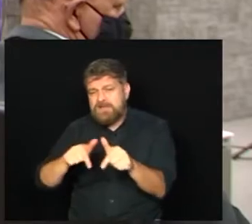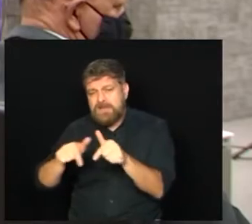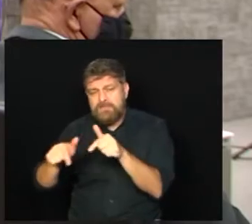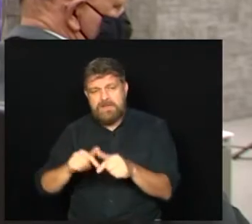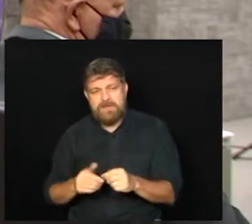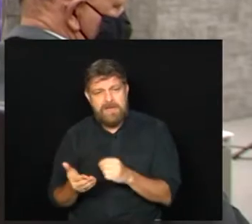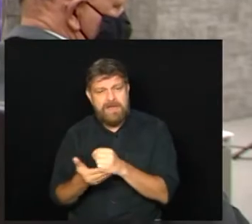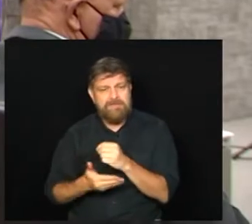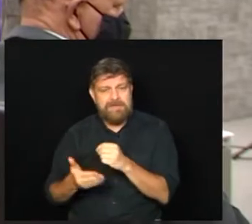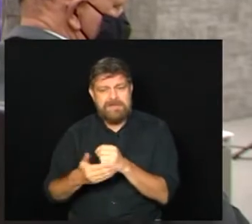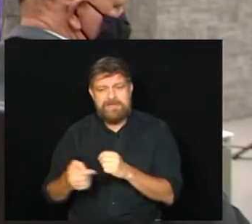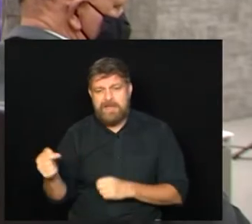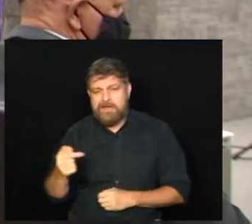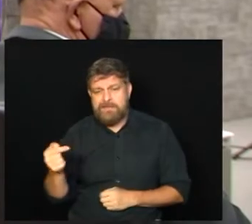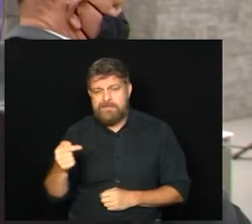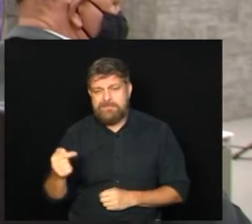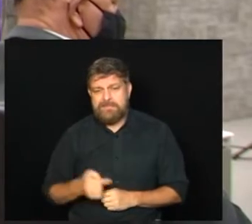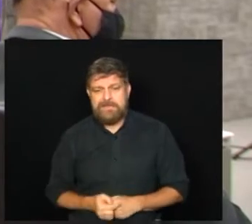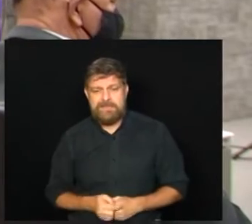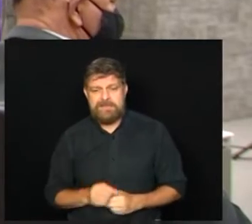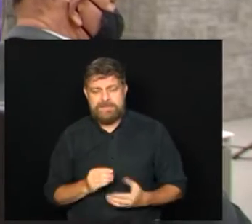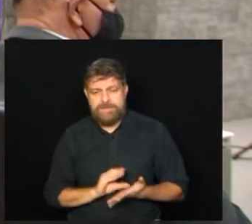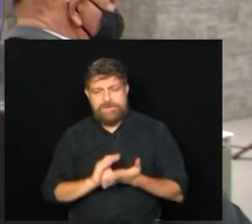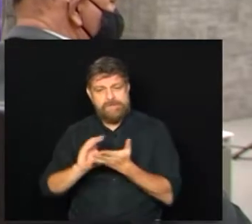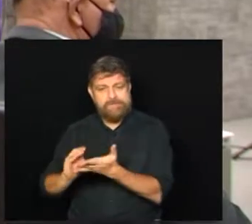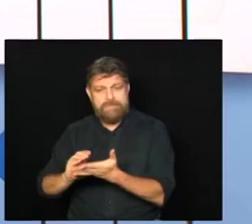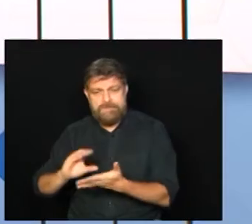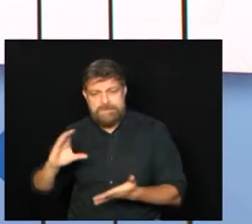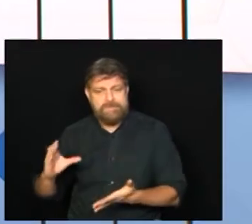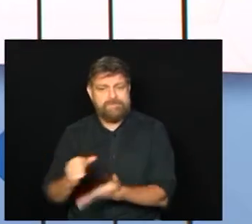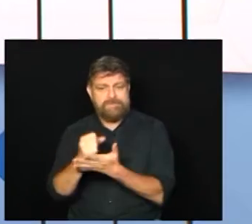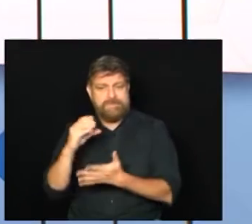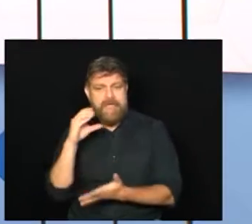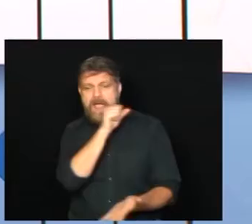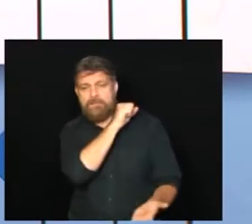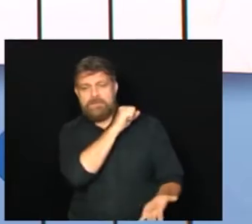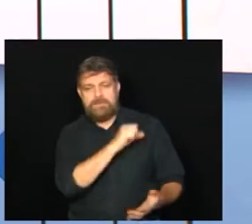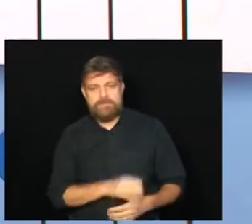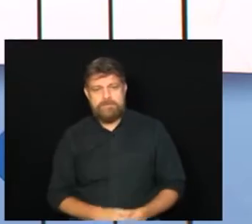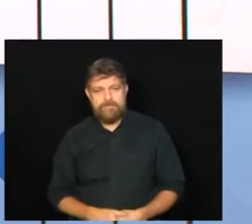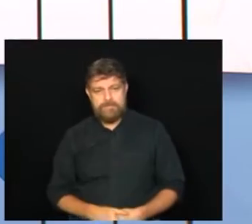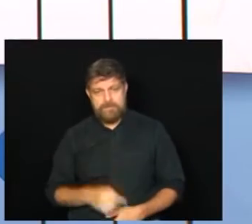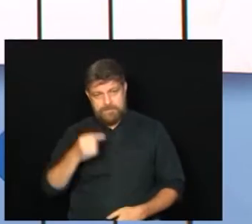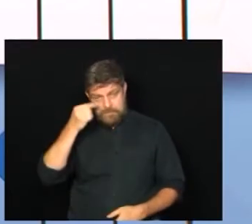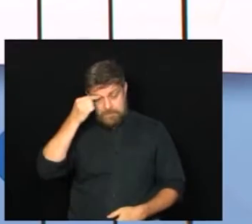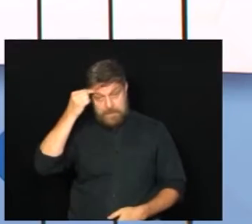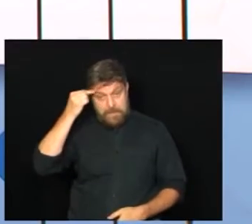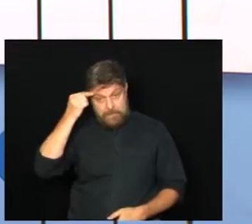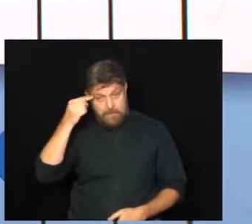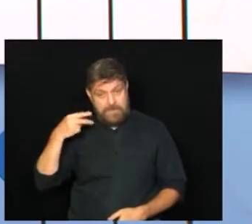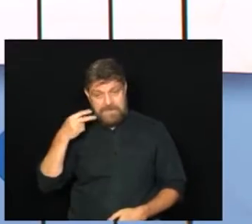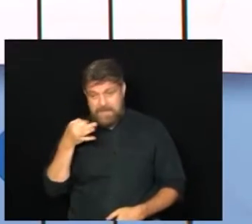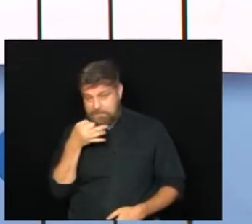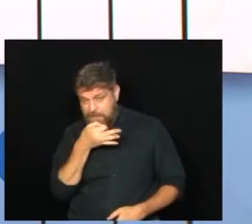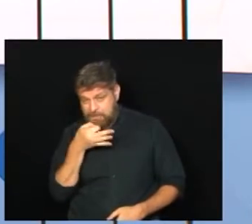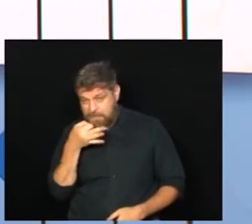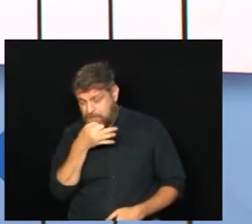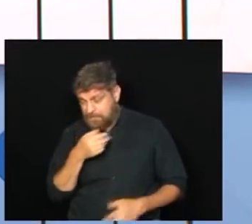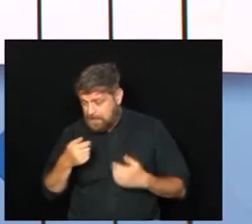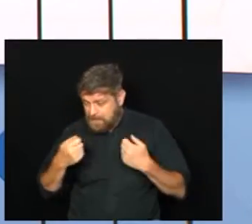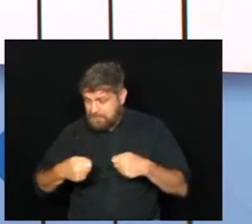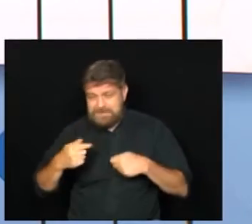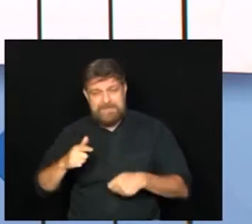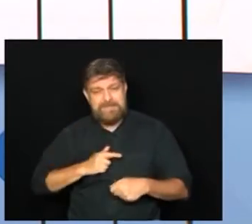Basicamente, seria menos do que foi a primeira parcela do auxílio emergencial. A vereadora ressalta que é preciso um